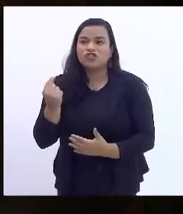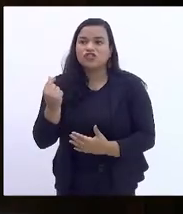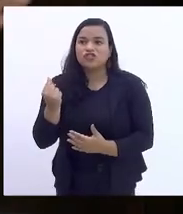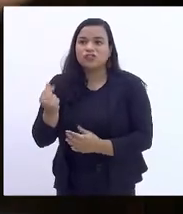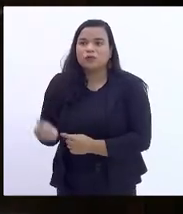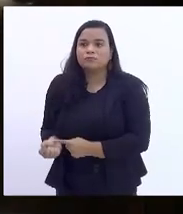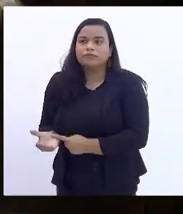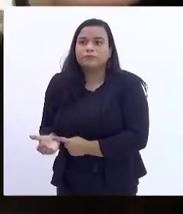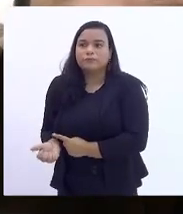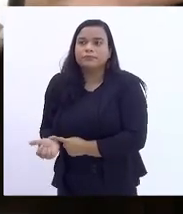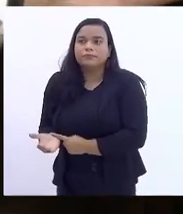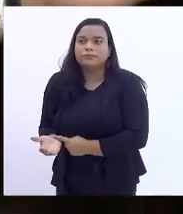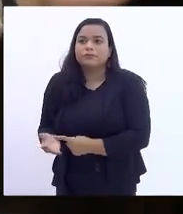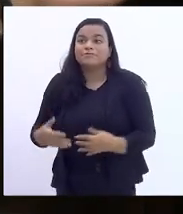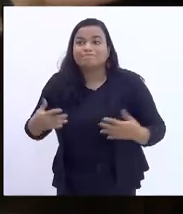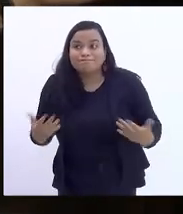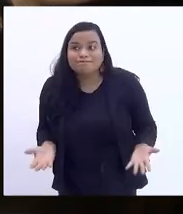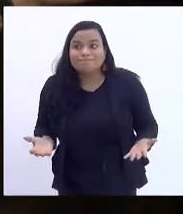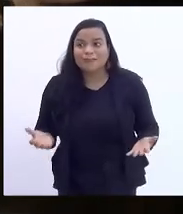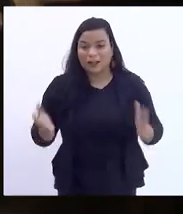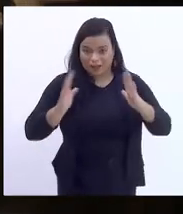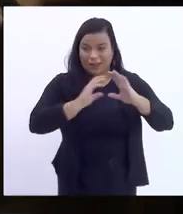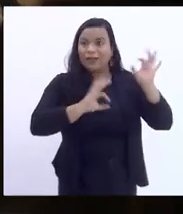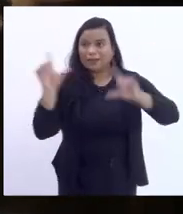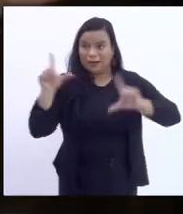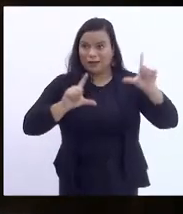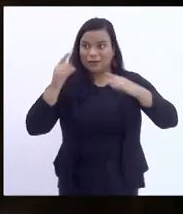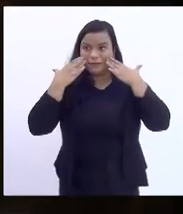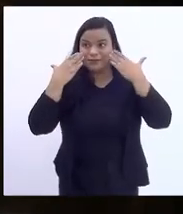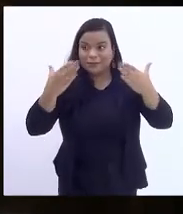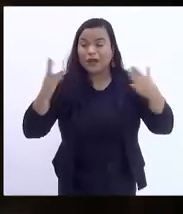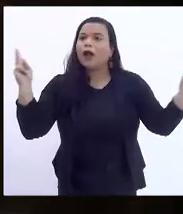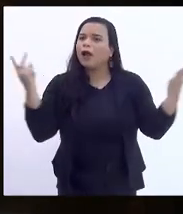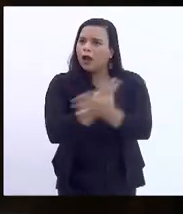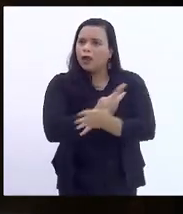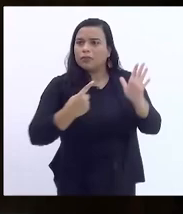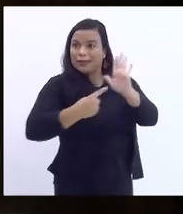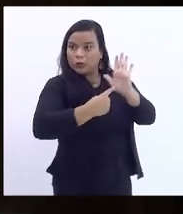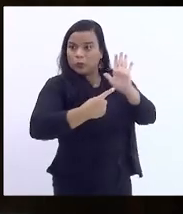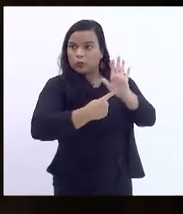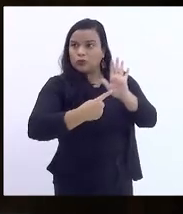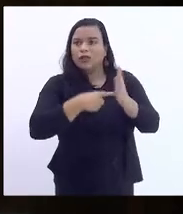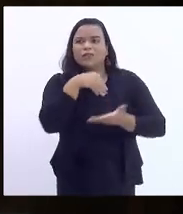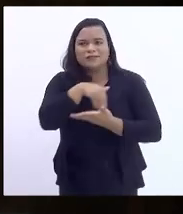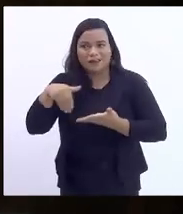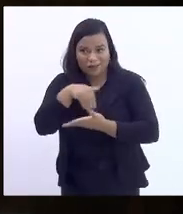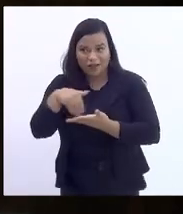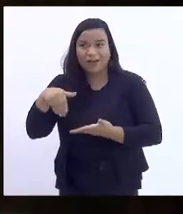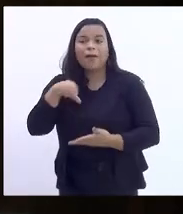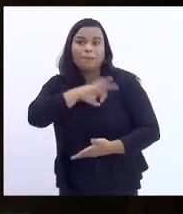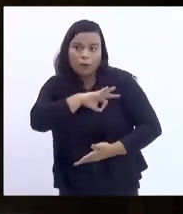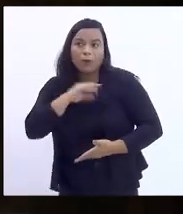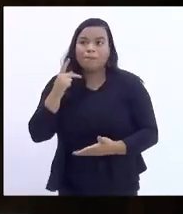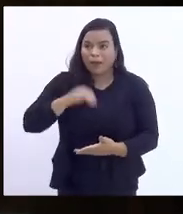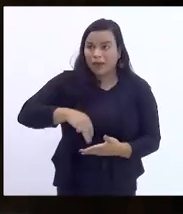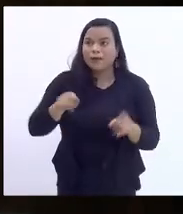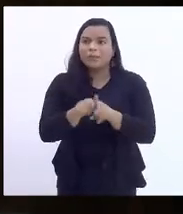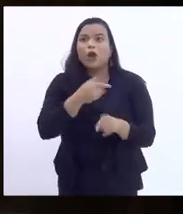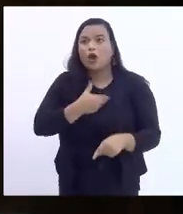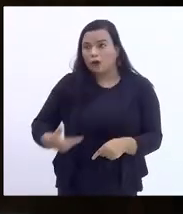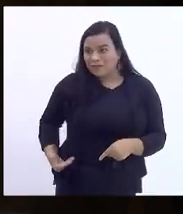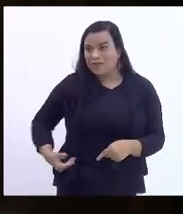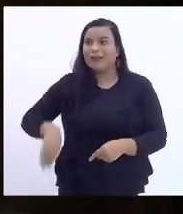quando acontece esse tipo de denúncia e o secretário é possível e secretário de Polícia Militar o governo do estado